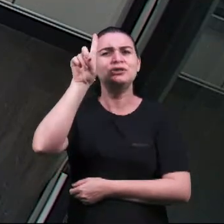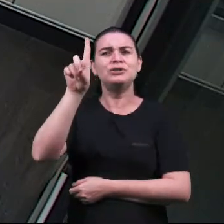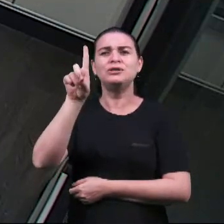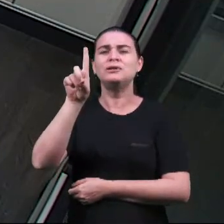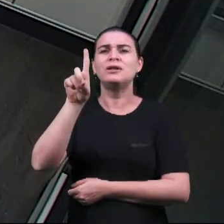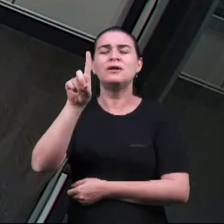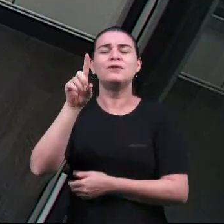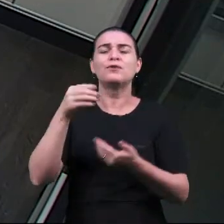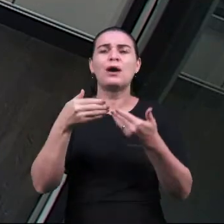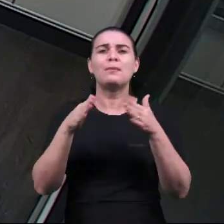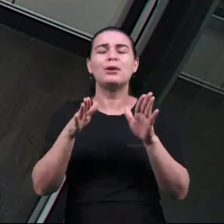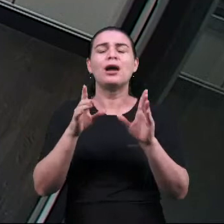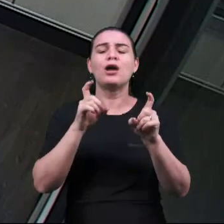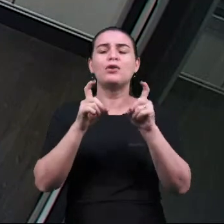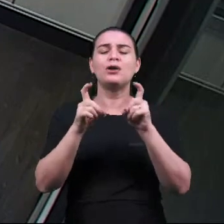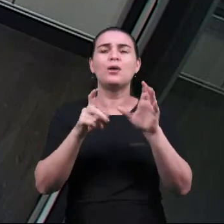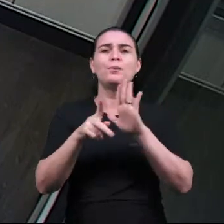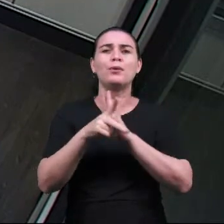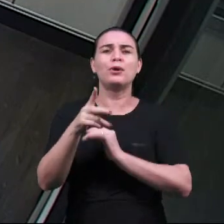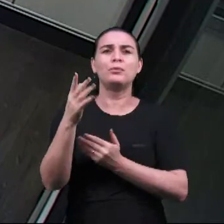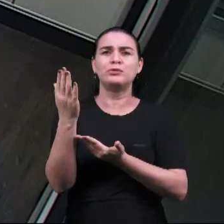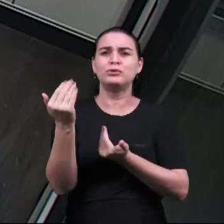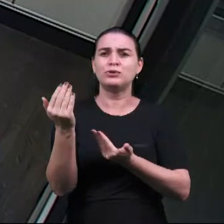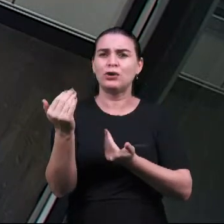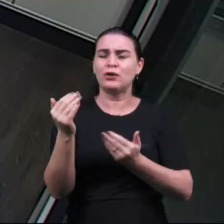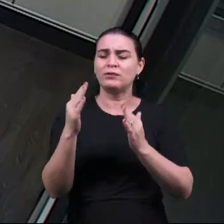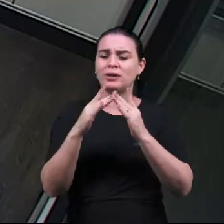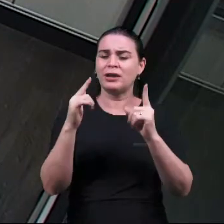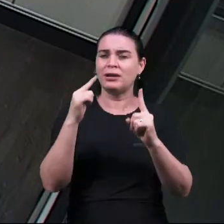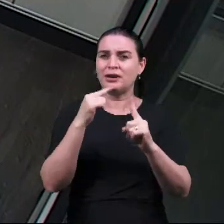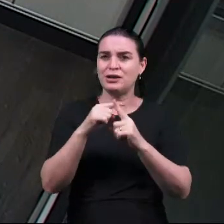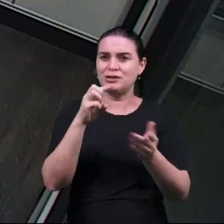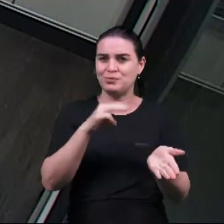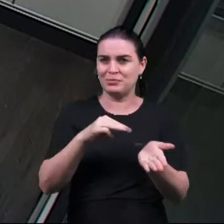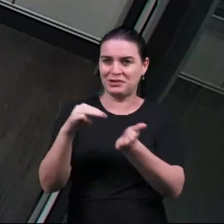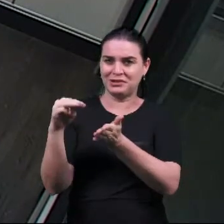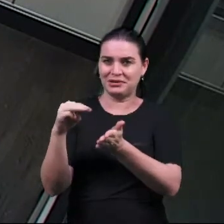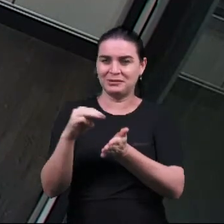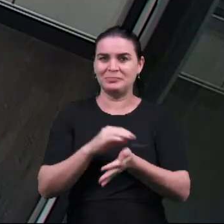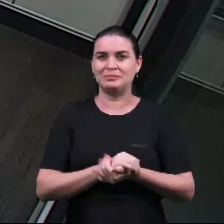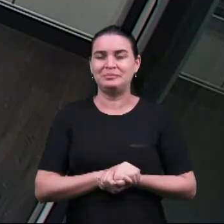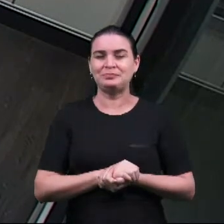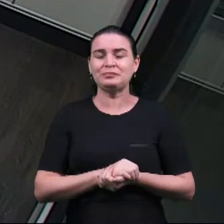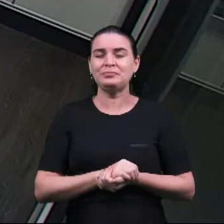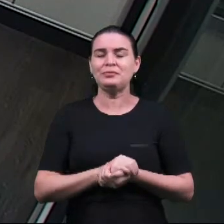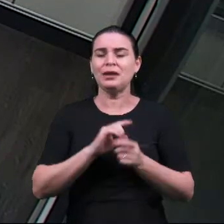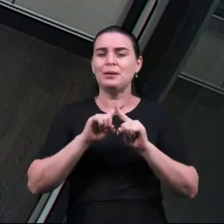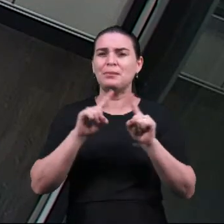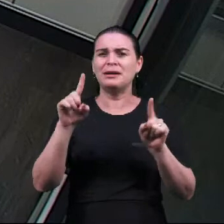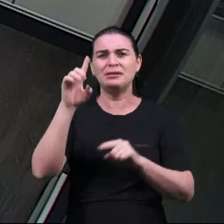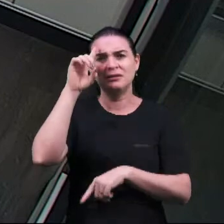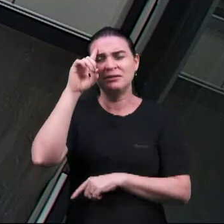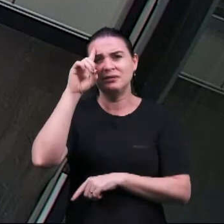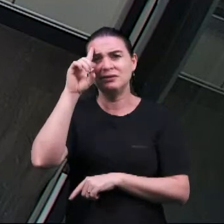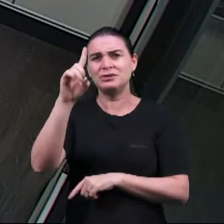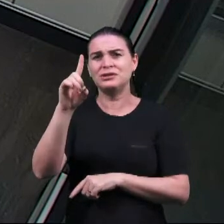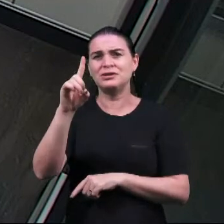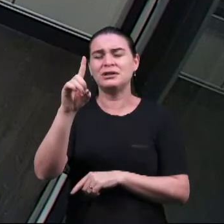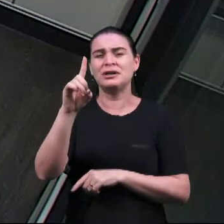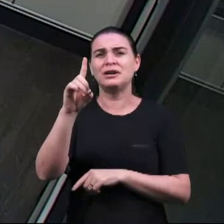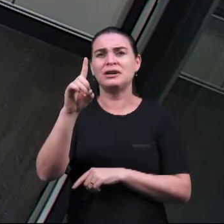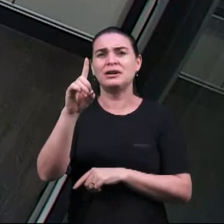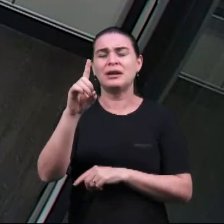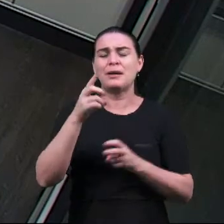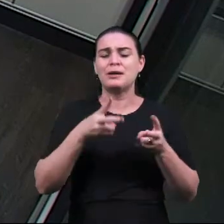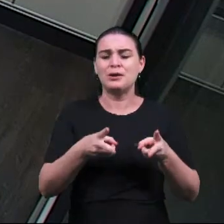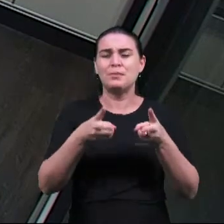porque é reunião, lógico, é reunião de jovens da nossa igreja. Mas nesse dia, como a gente percebeu,